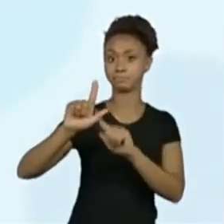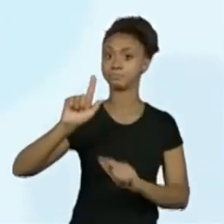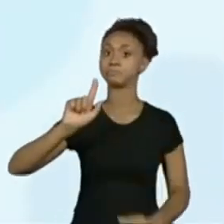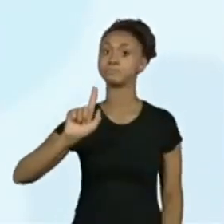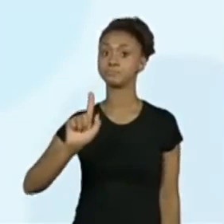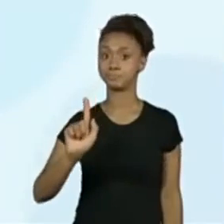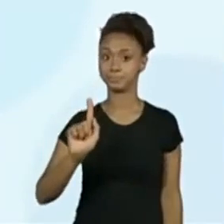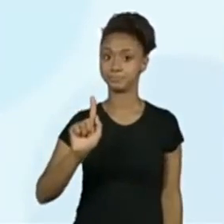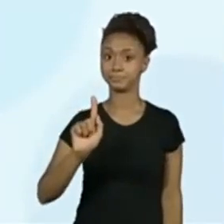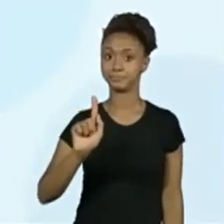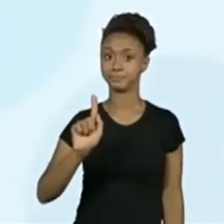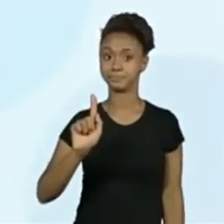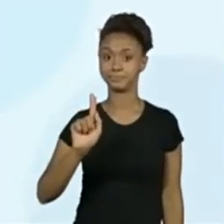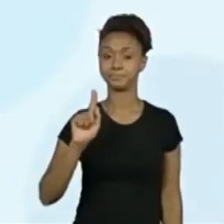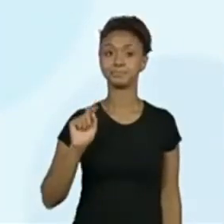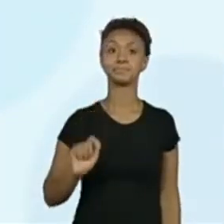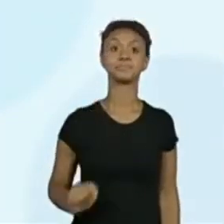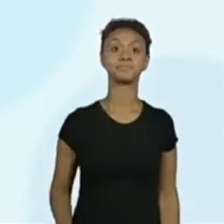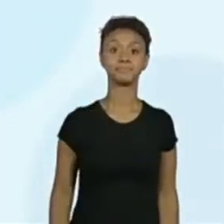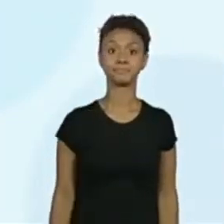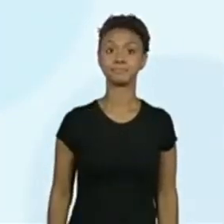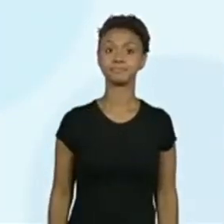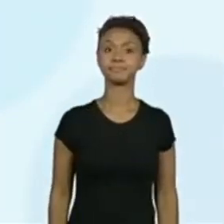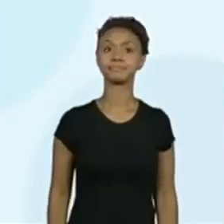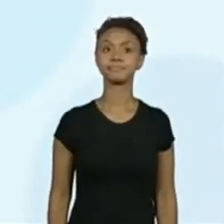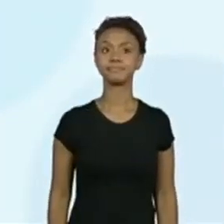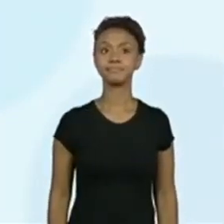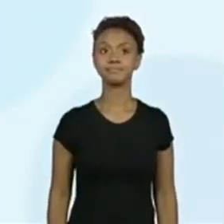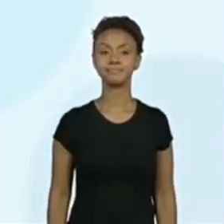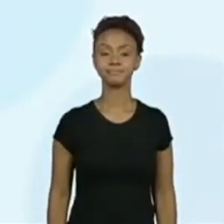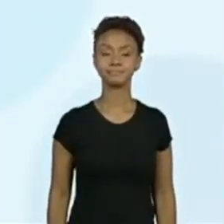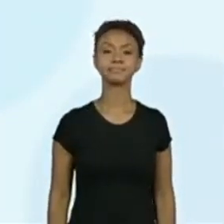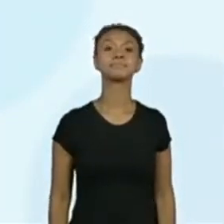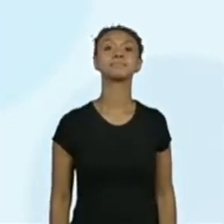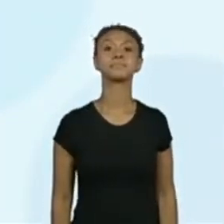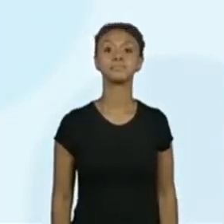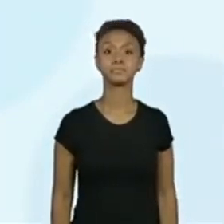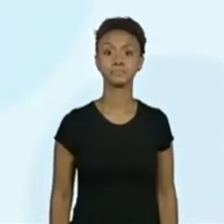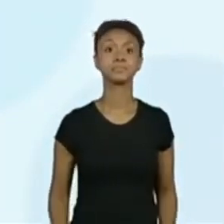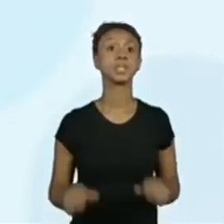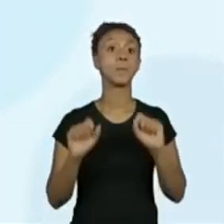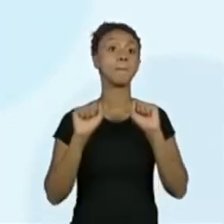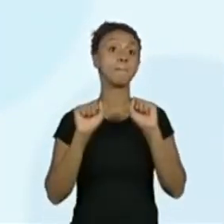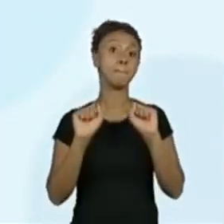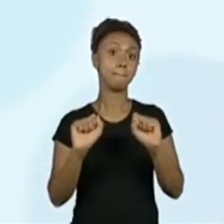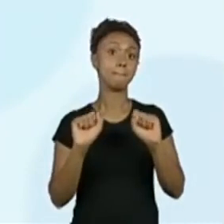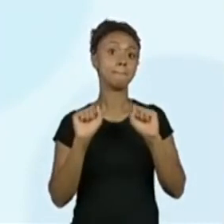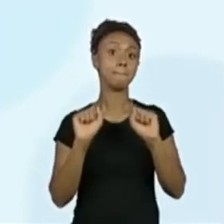A letra G... Representa...